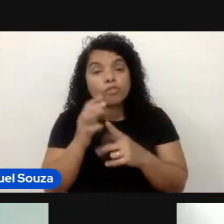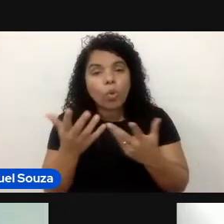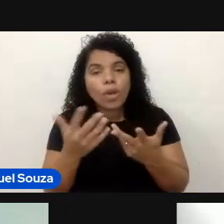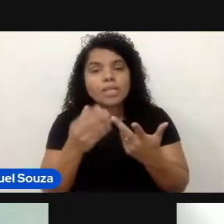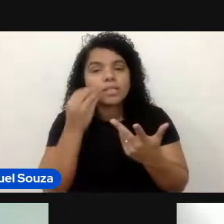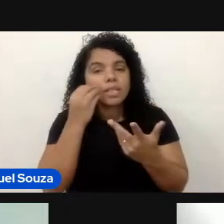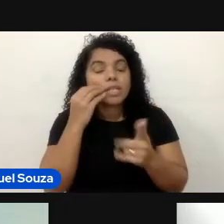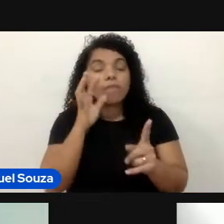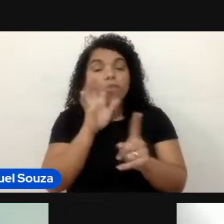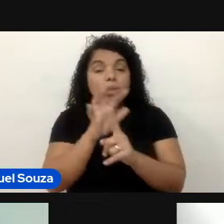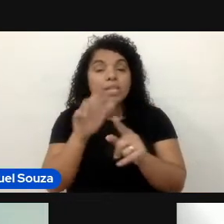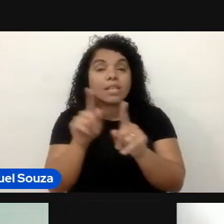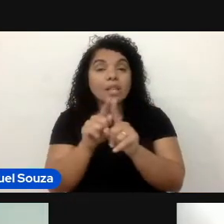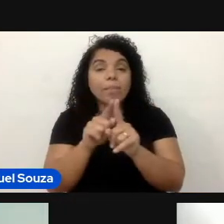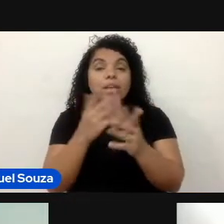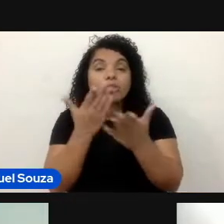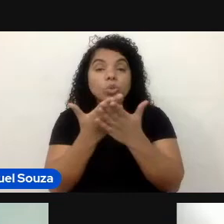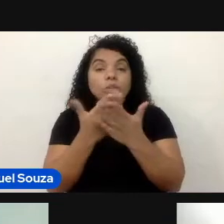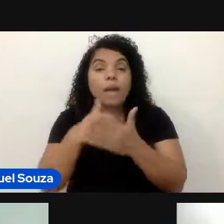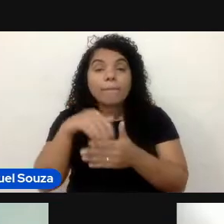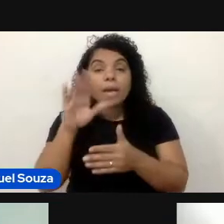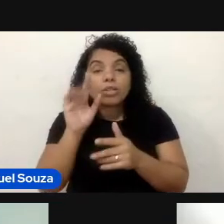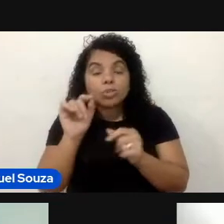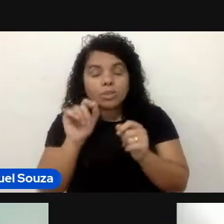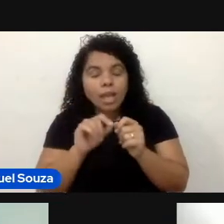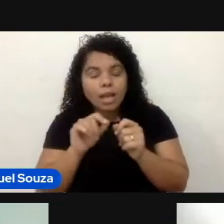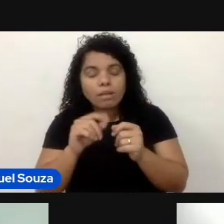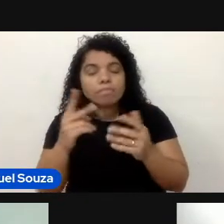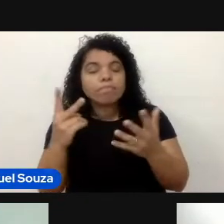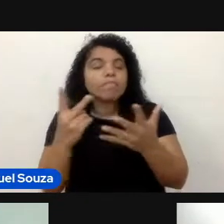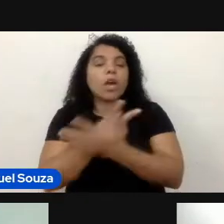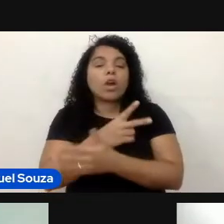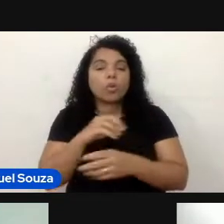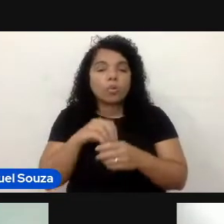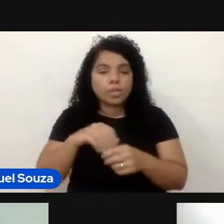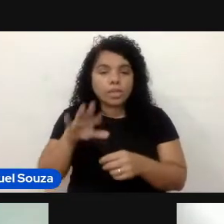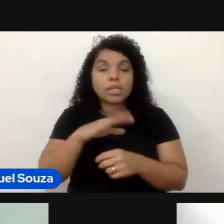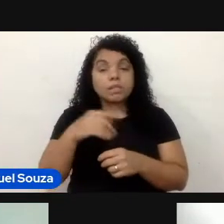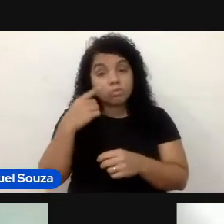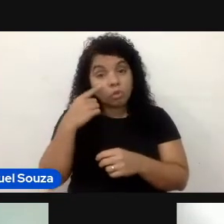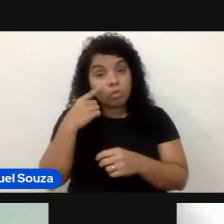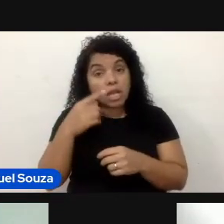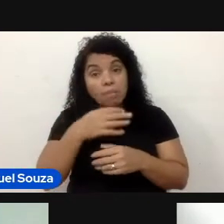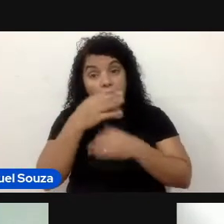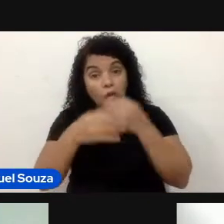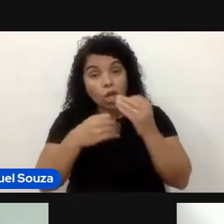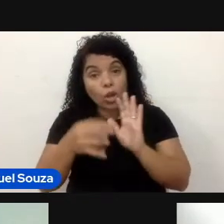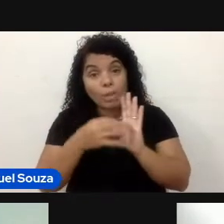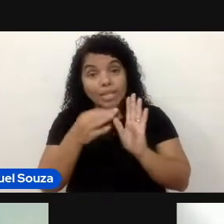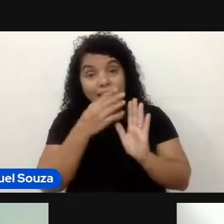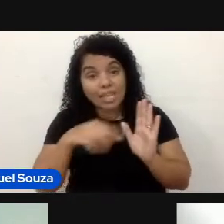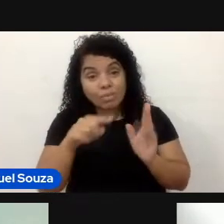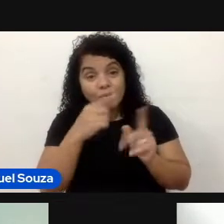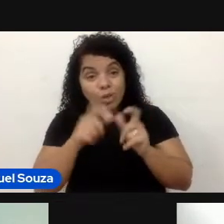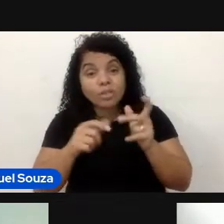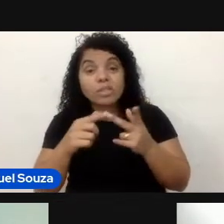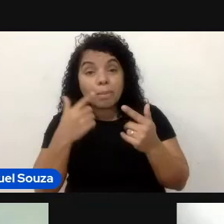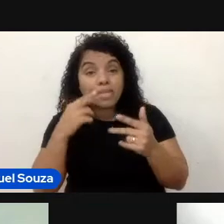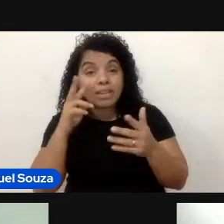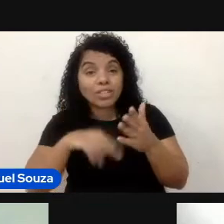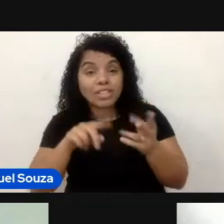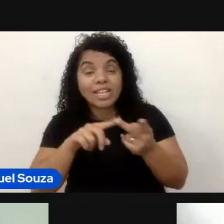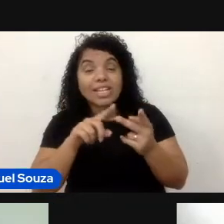influenciar também, estudar um pouco o que está rolando. Então, assim, eu tô vendo que pelo comentário aqui que a galera tá tendo, também estava dando uma olhadinha